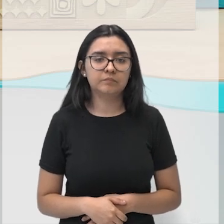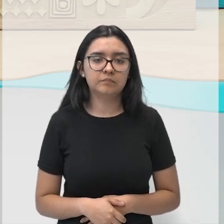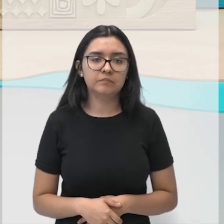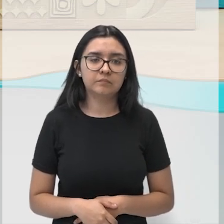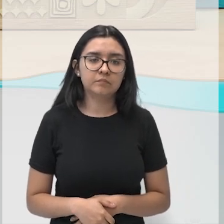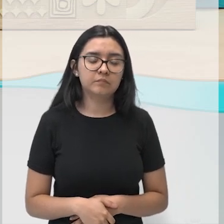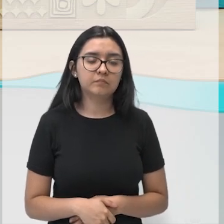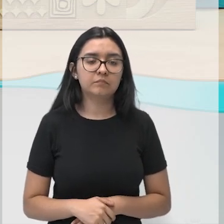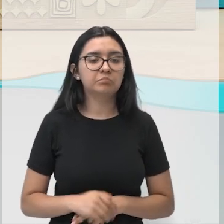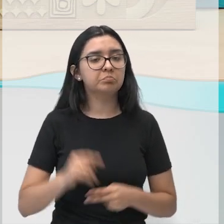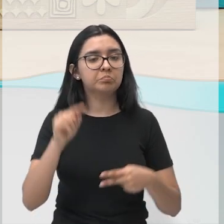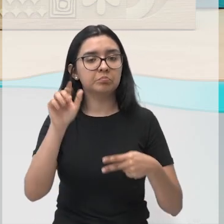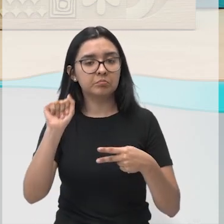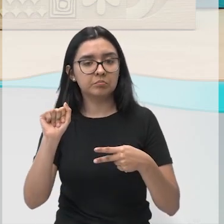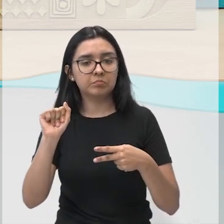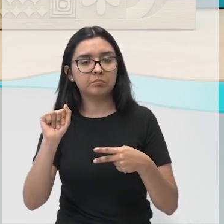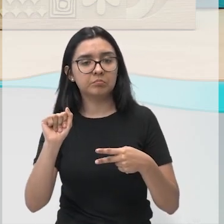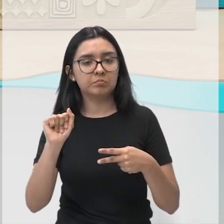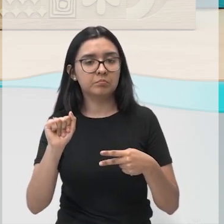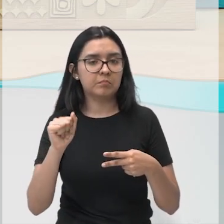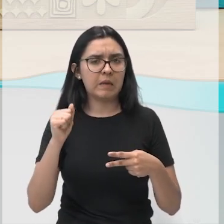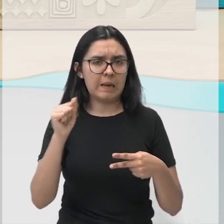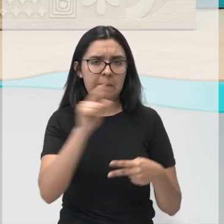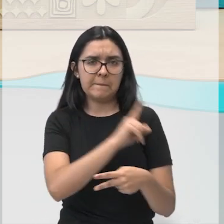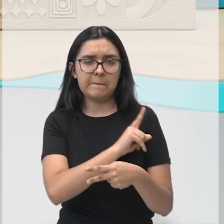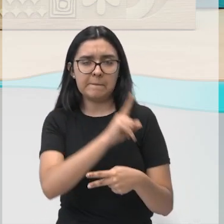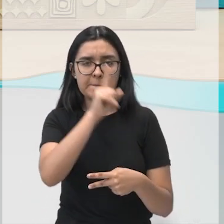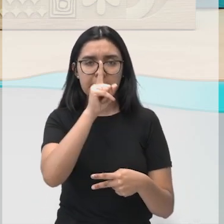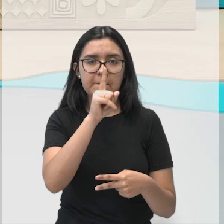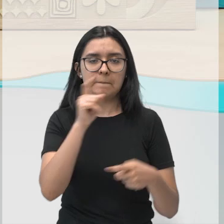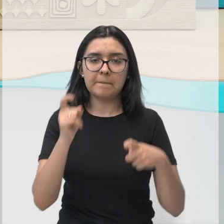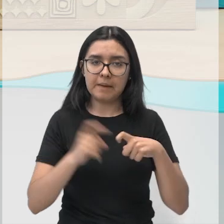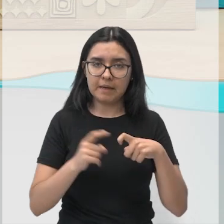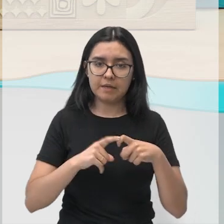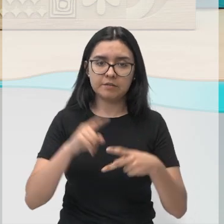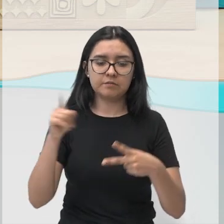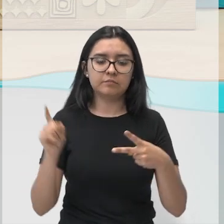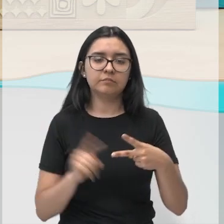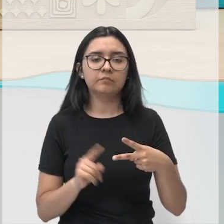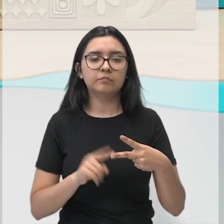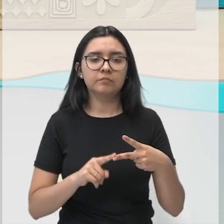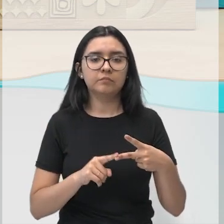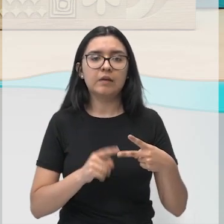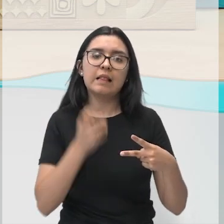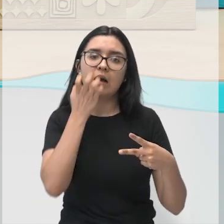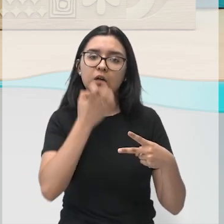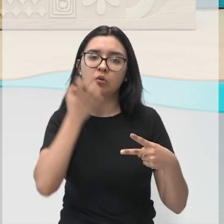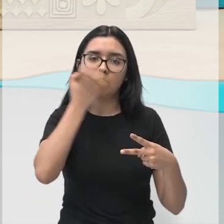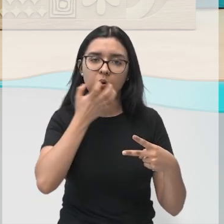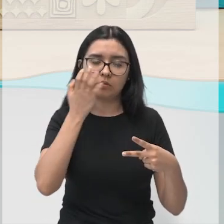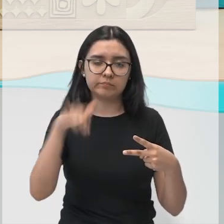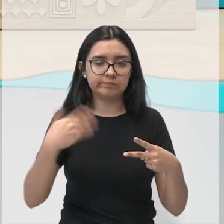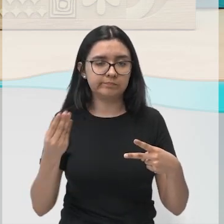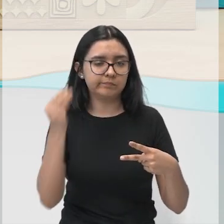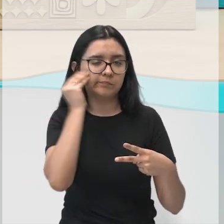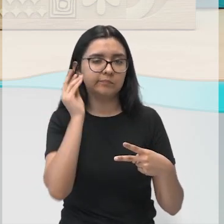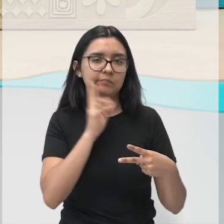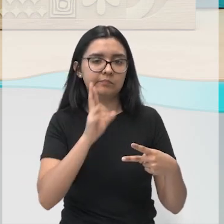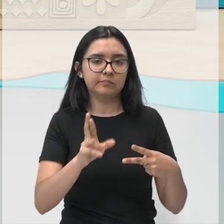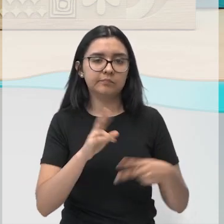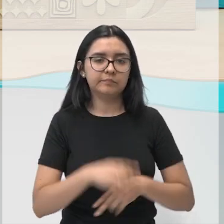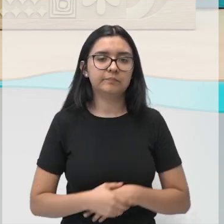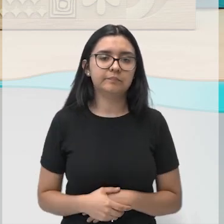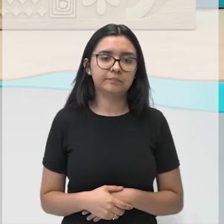singer? She's a doctor seria ela é médica, ou she's a singer, ela é cantora. Vamos ver a